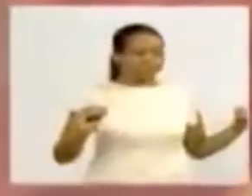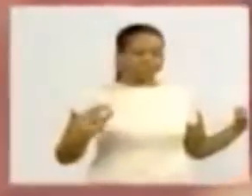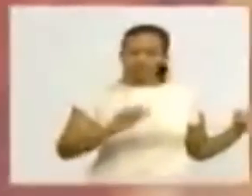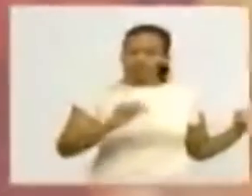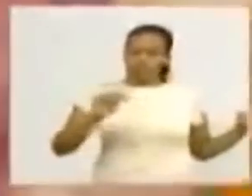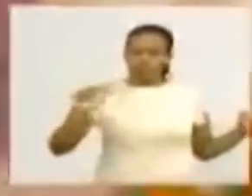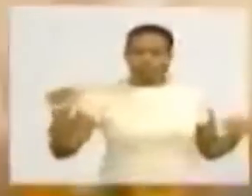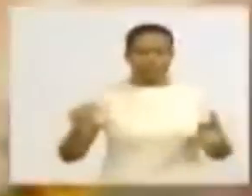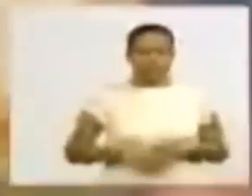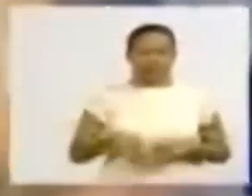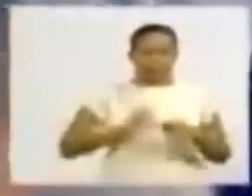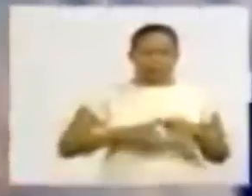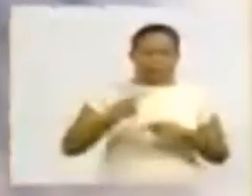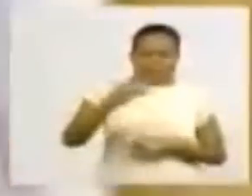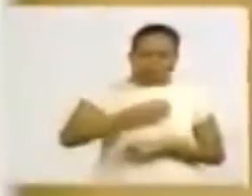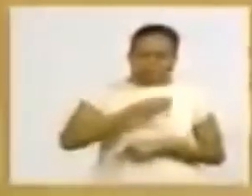verdade.